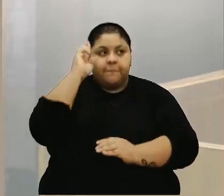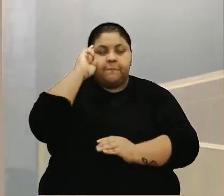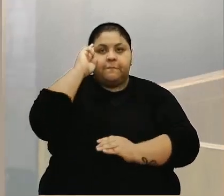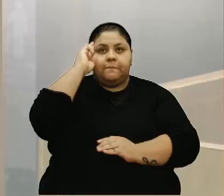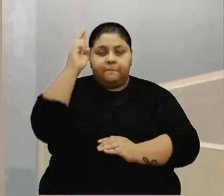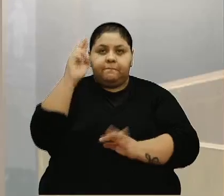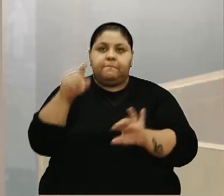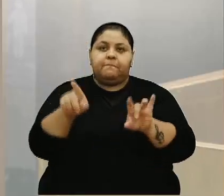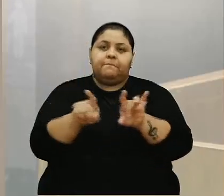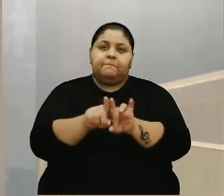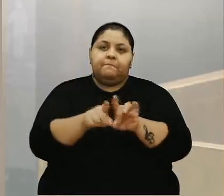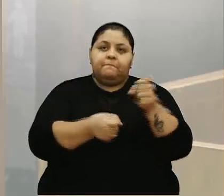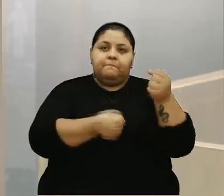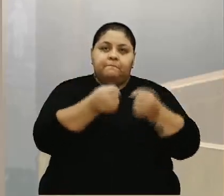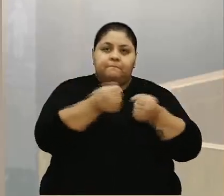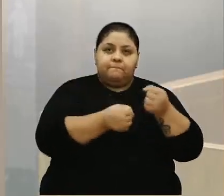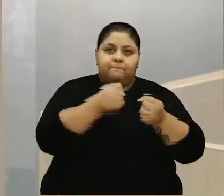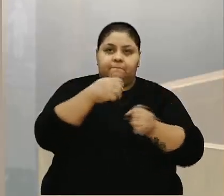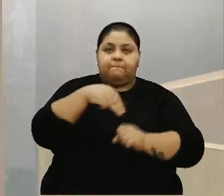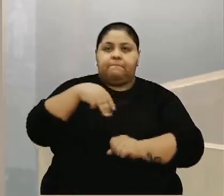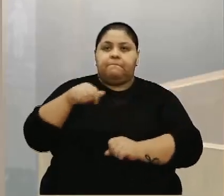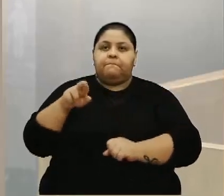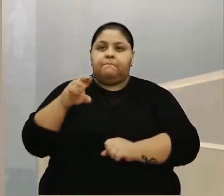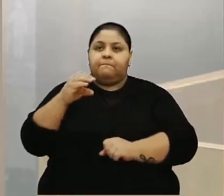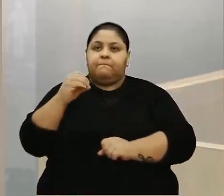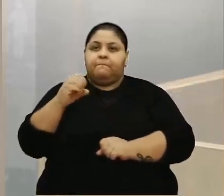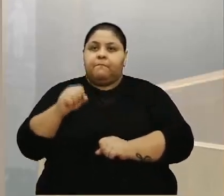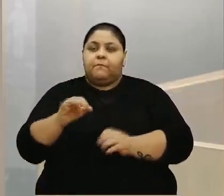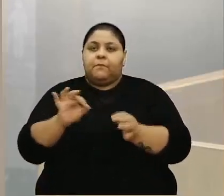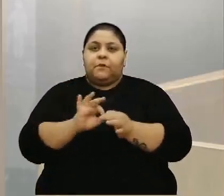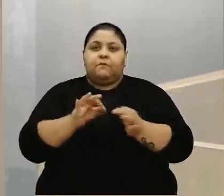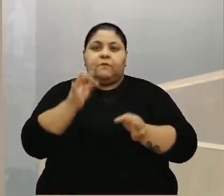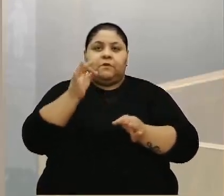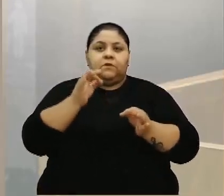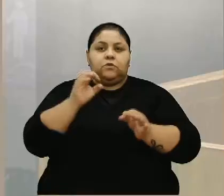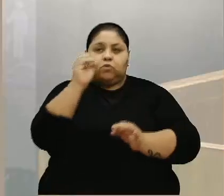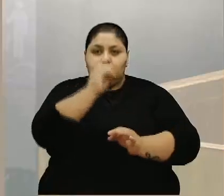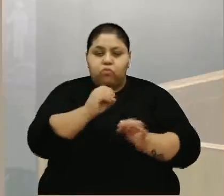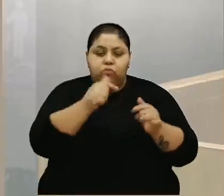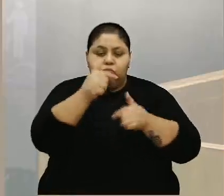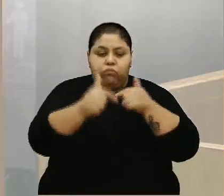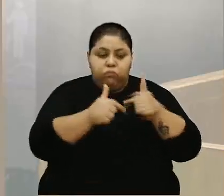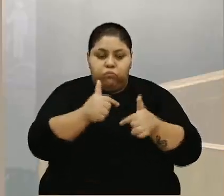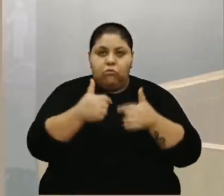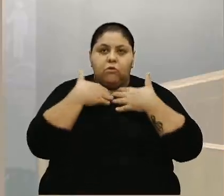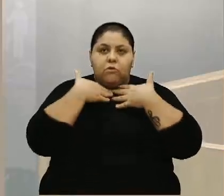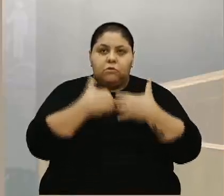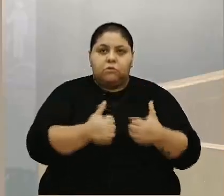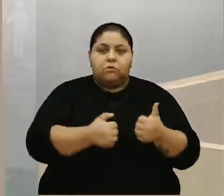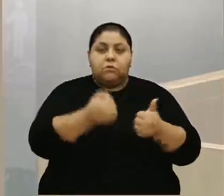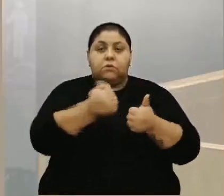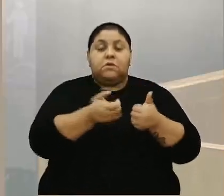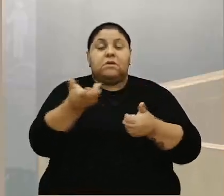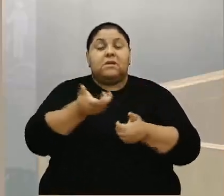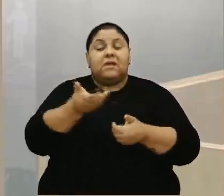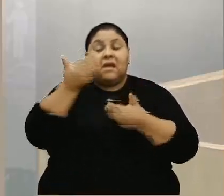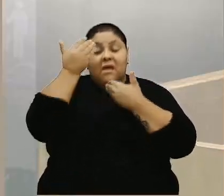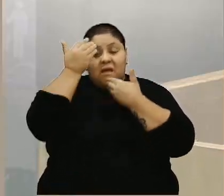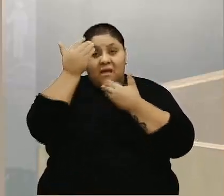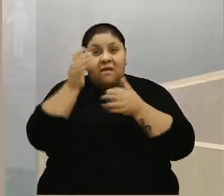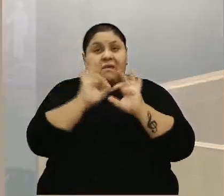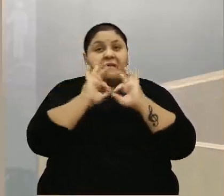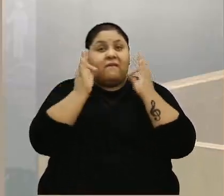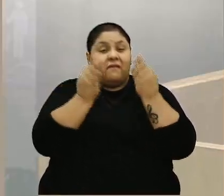aí de trânsito, que é o Marcos Oliveira, que faz um ótimo trabalho na Secretaria de Trânsito. Eu quero agradecer a